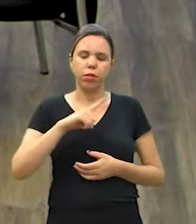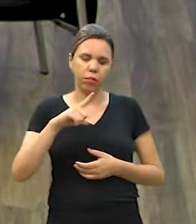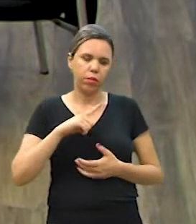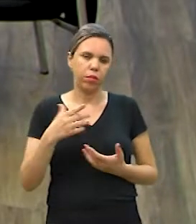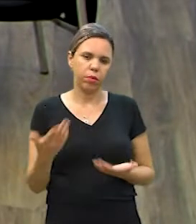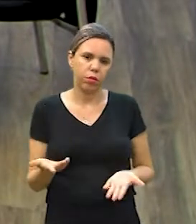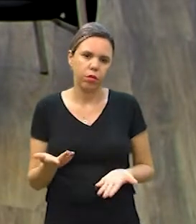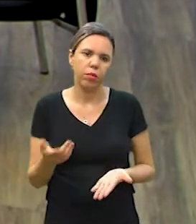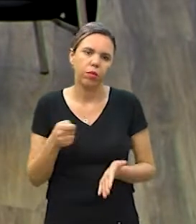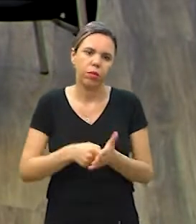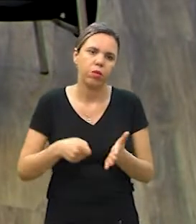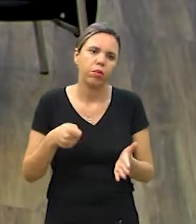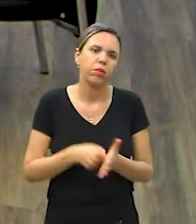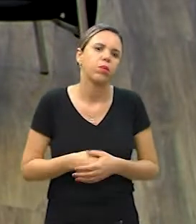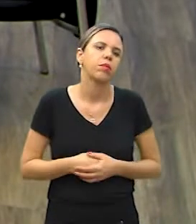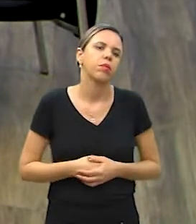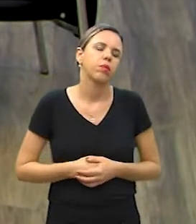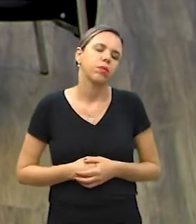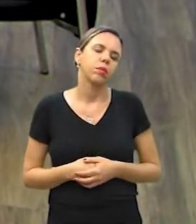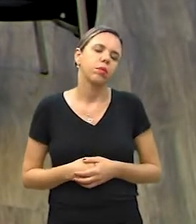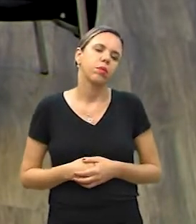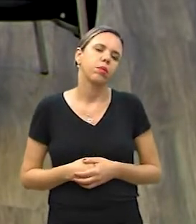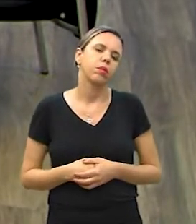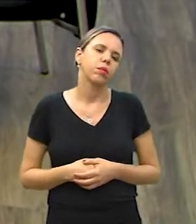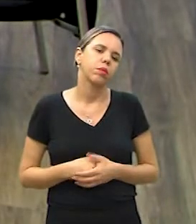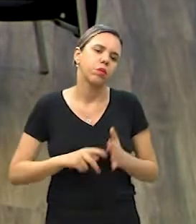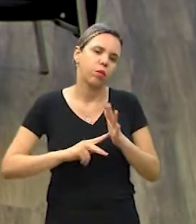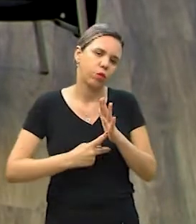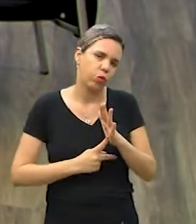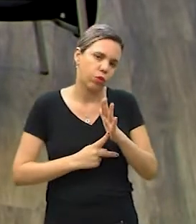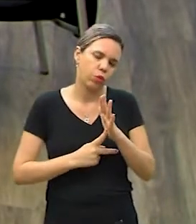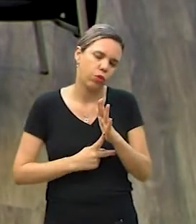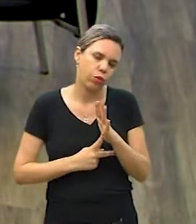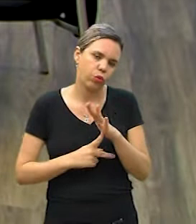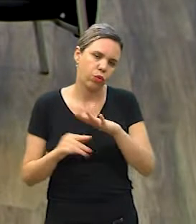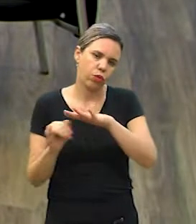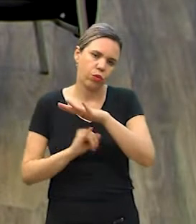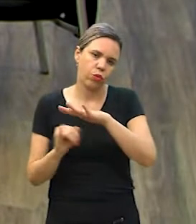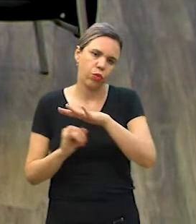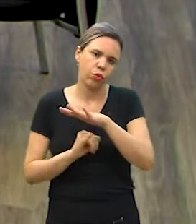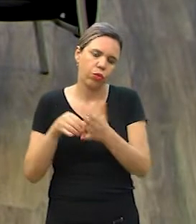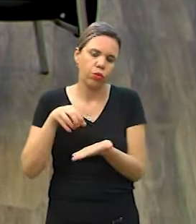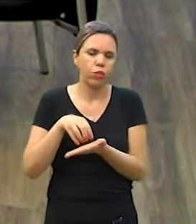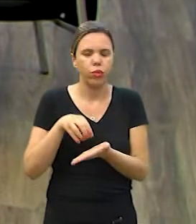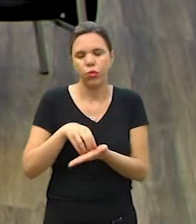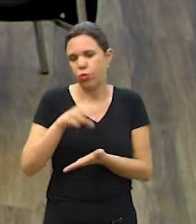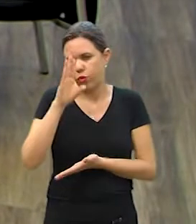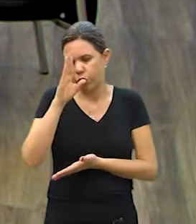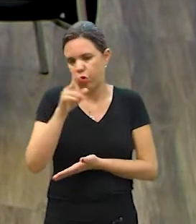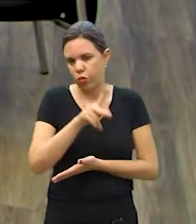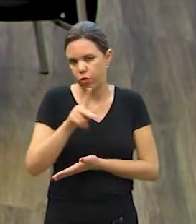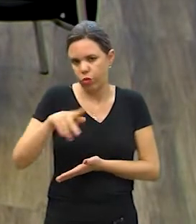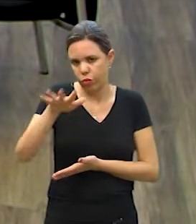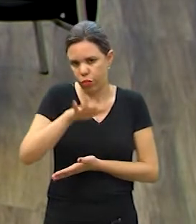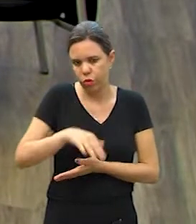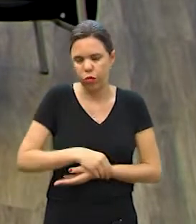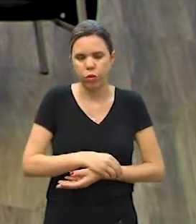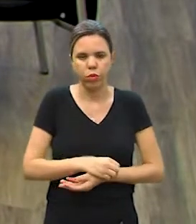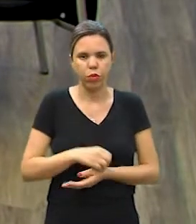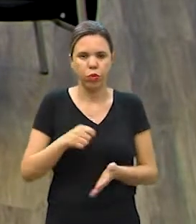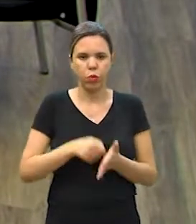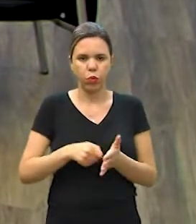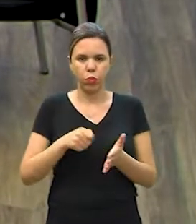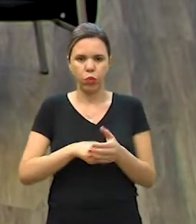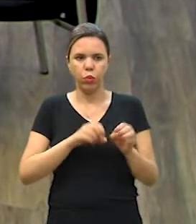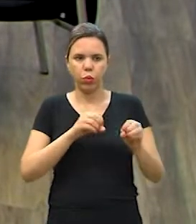Sim, né? É uma luta aí dos sindicatos, né, das entidades, das centrais que estão